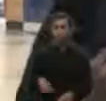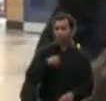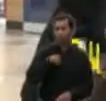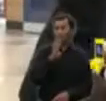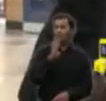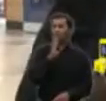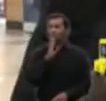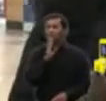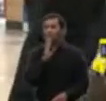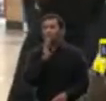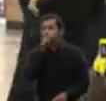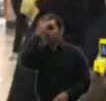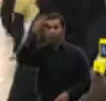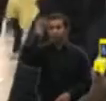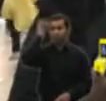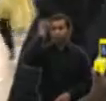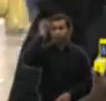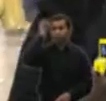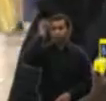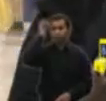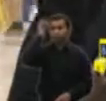Eu conheço alguém ou eu sou alguém.